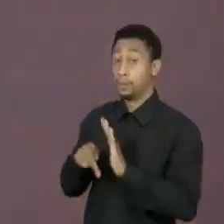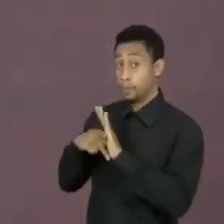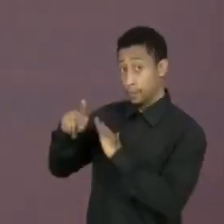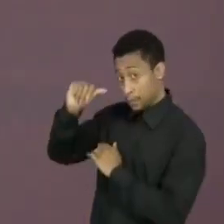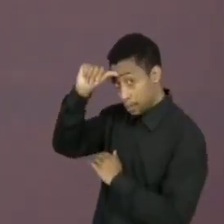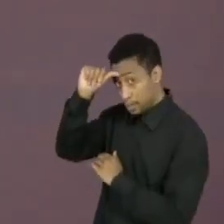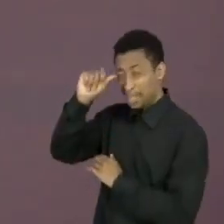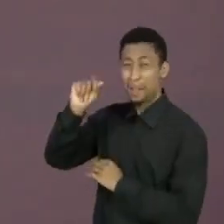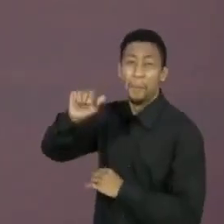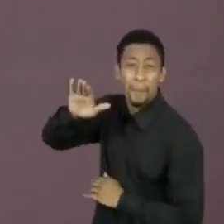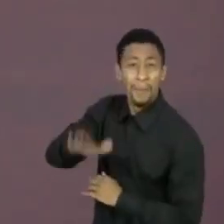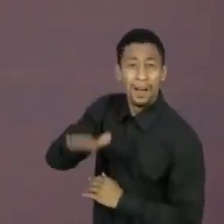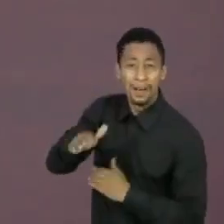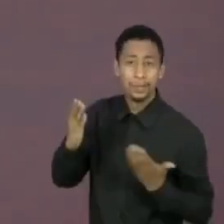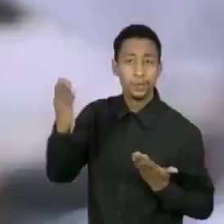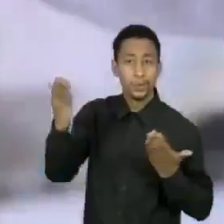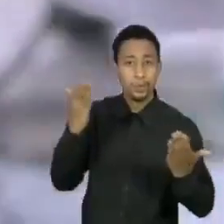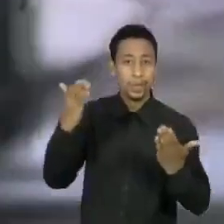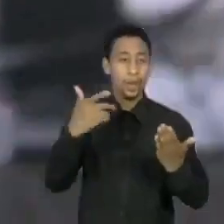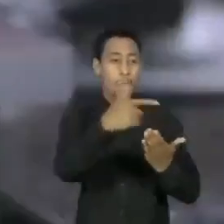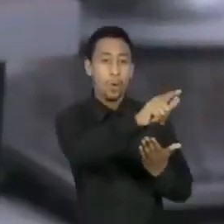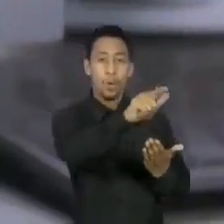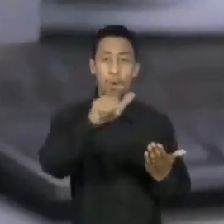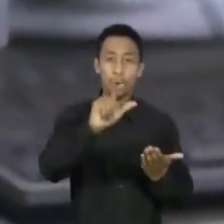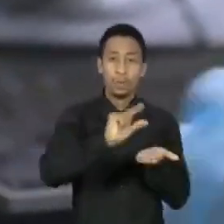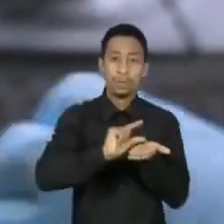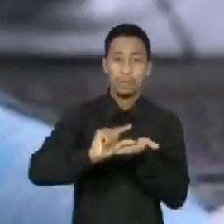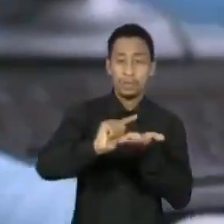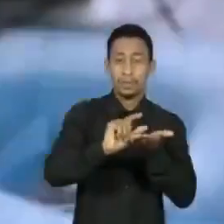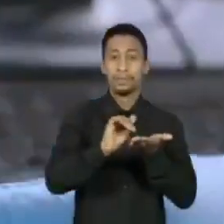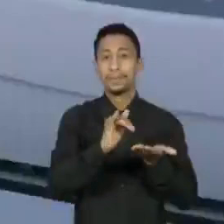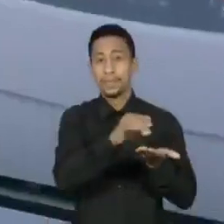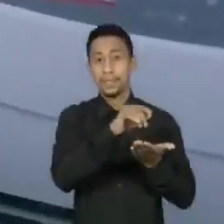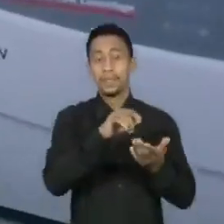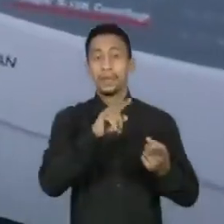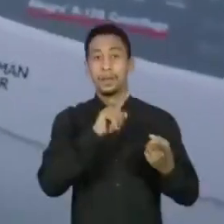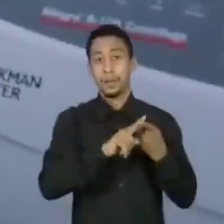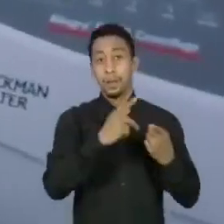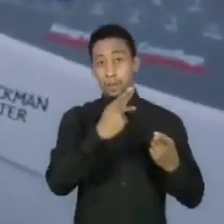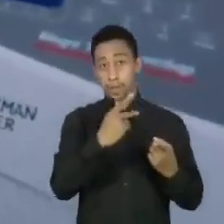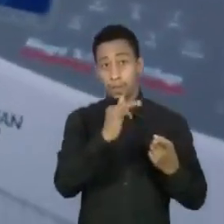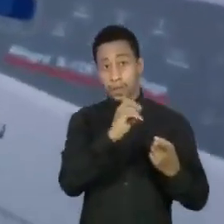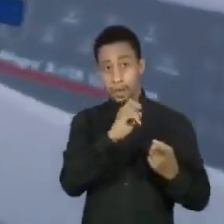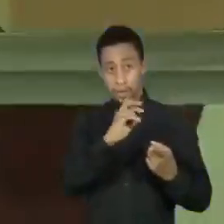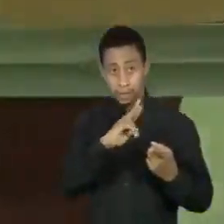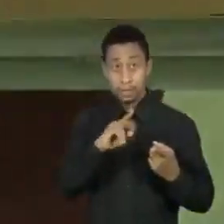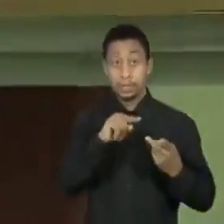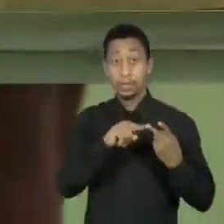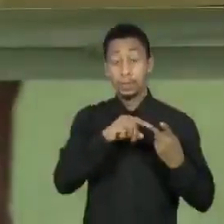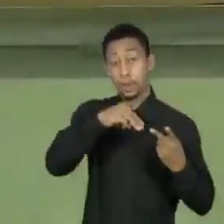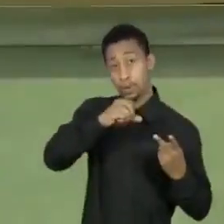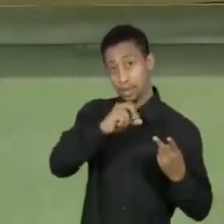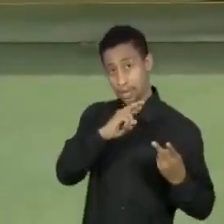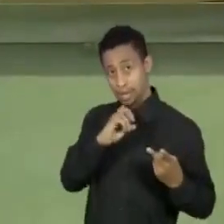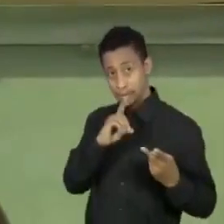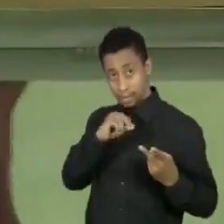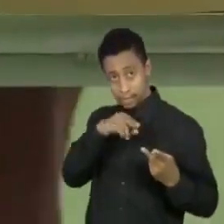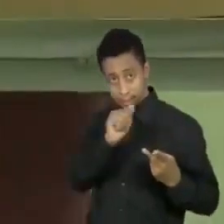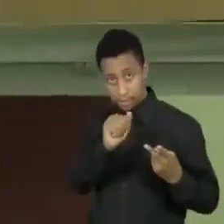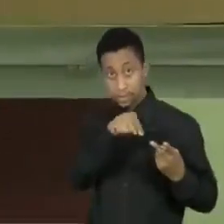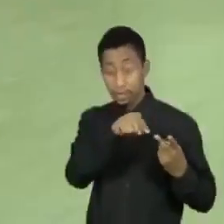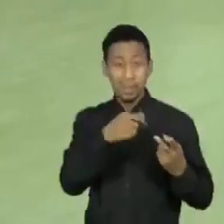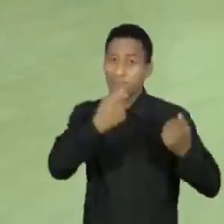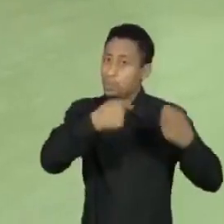mais barata em comparação com outras vacinas, como as da Pfizer-BioNTech e Moderna, porque não precisa